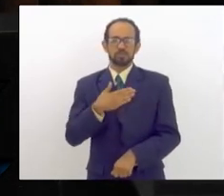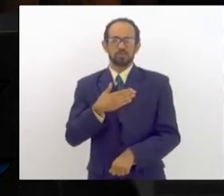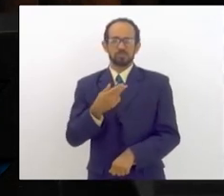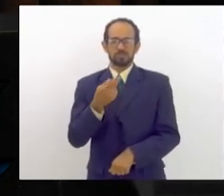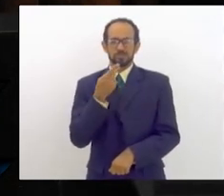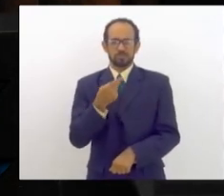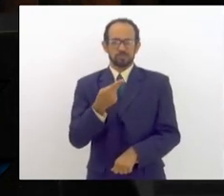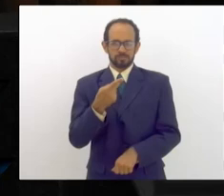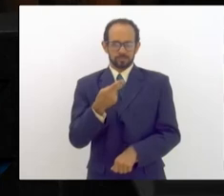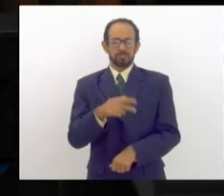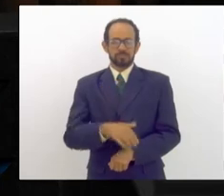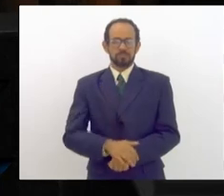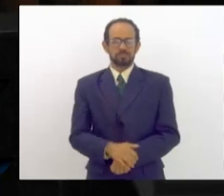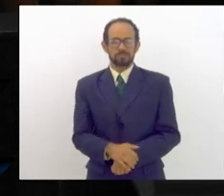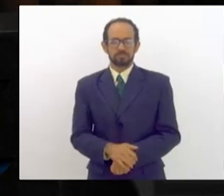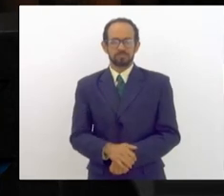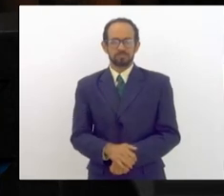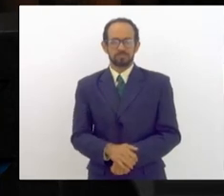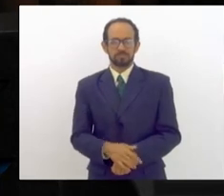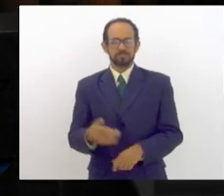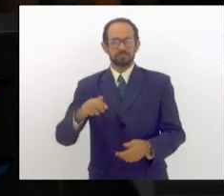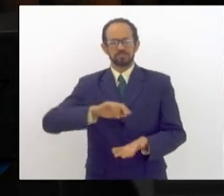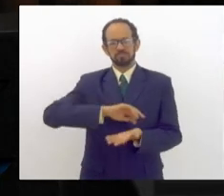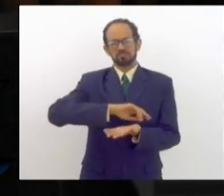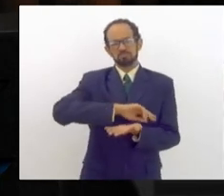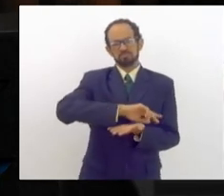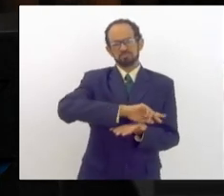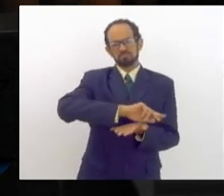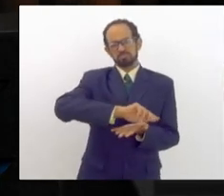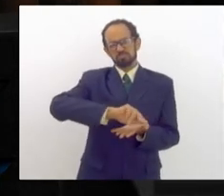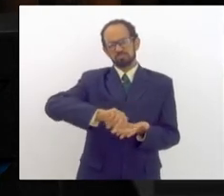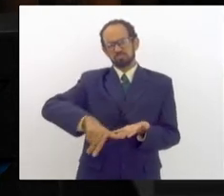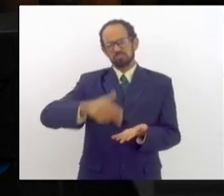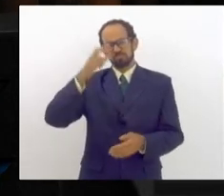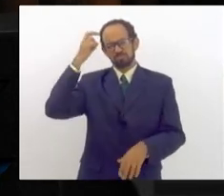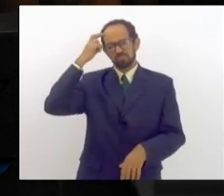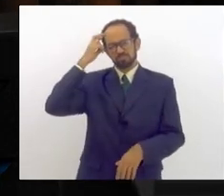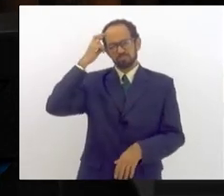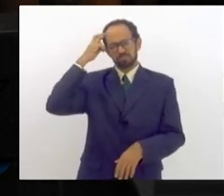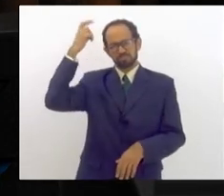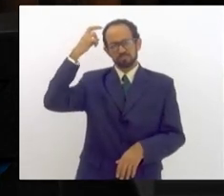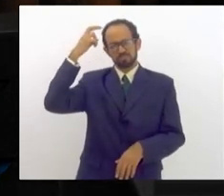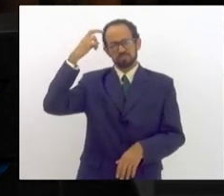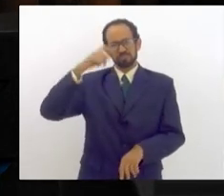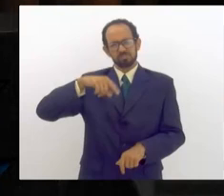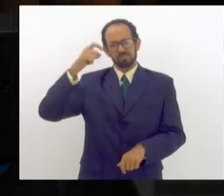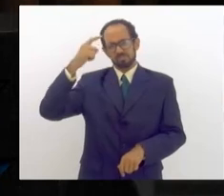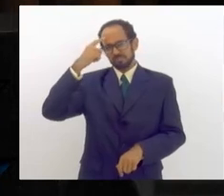esse ponto de vista pela nossa diversidade cultural ideológica